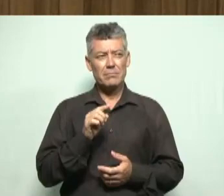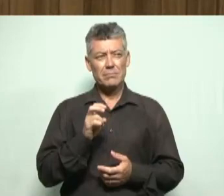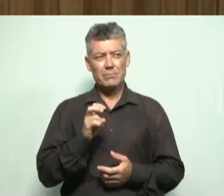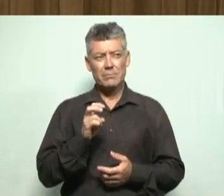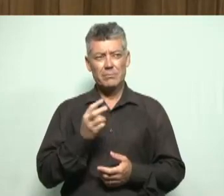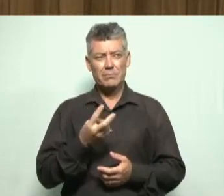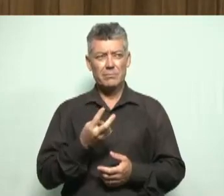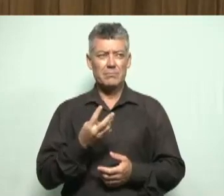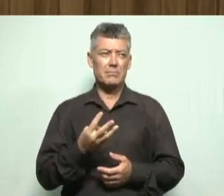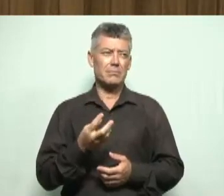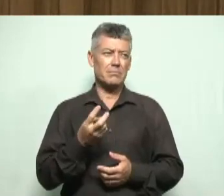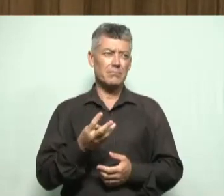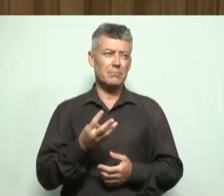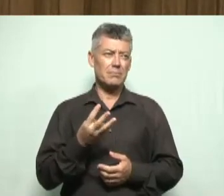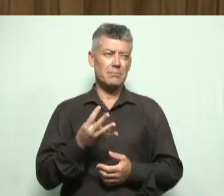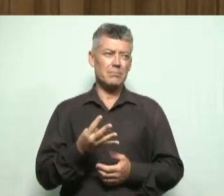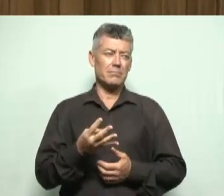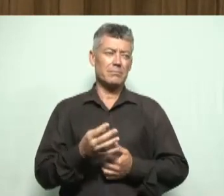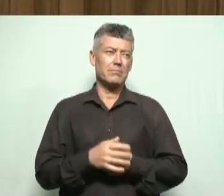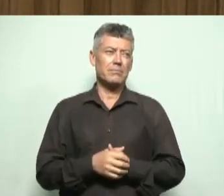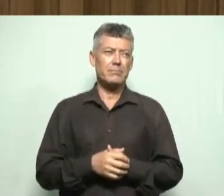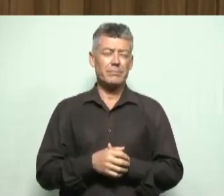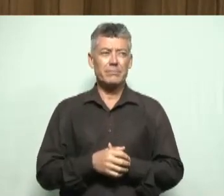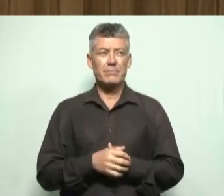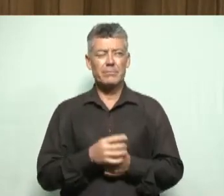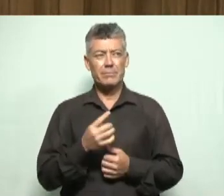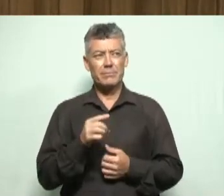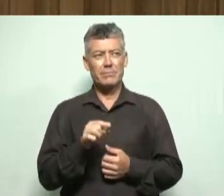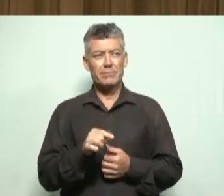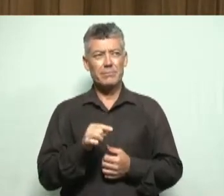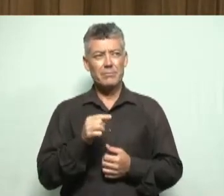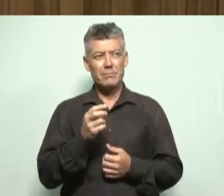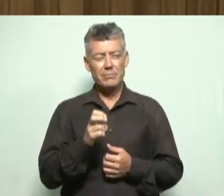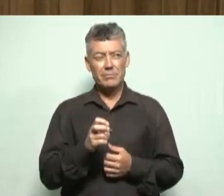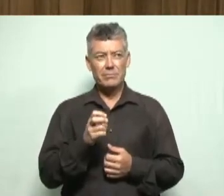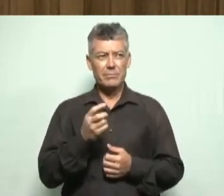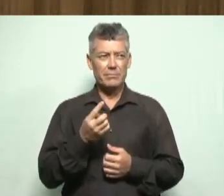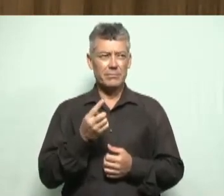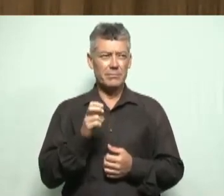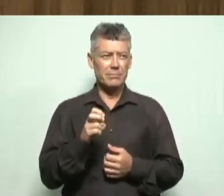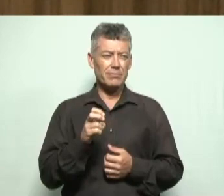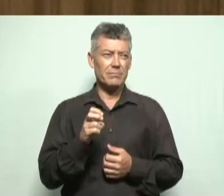1513, 1514, 1515, Camila Araújo.